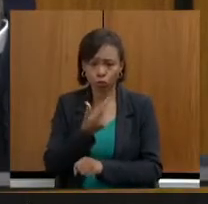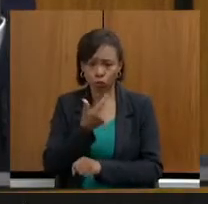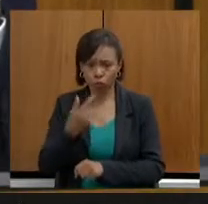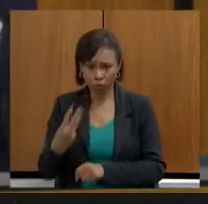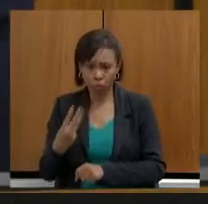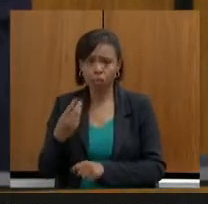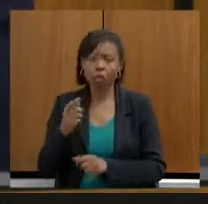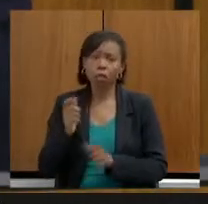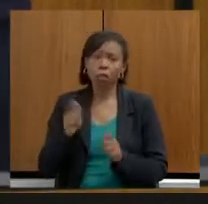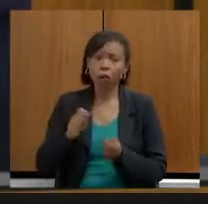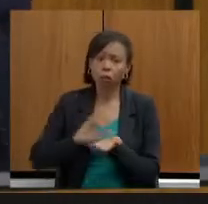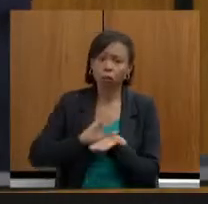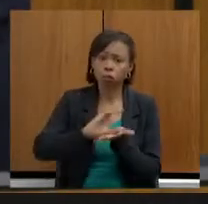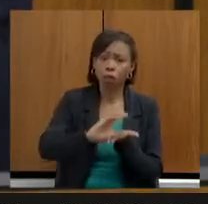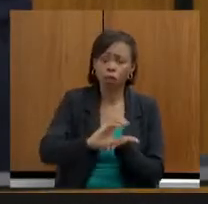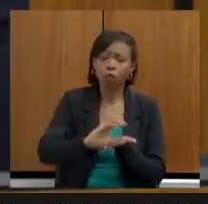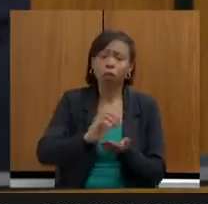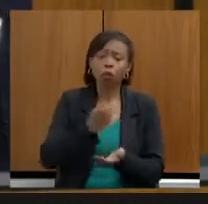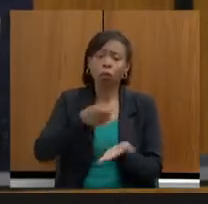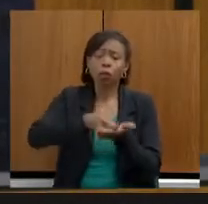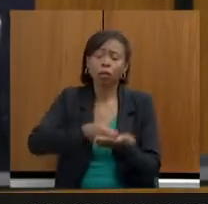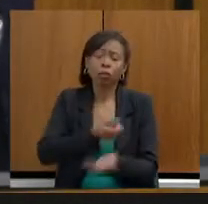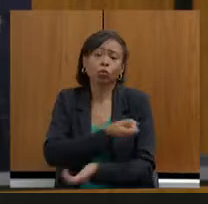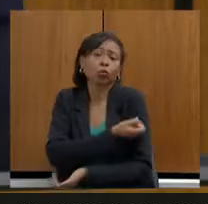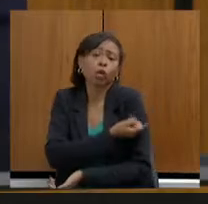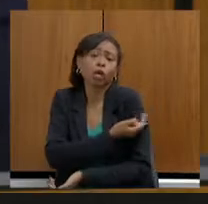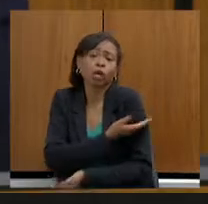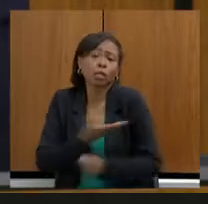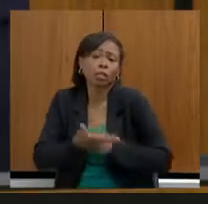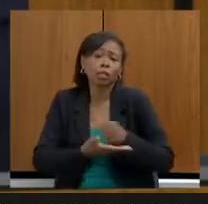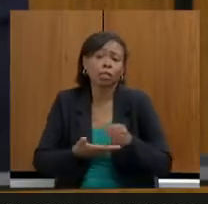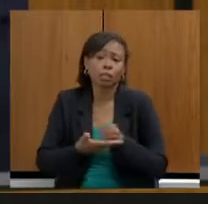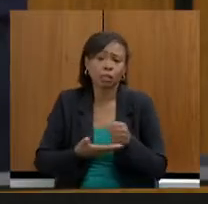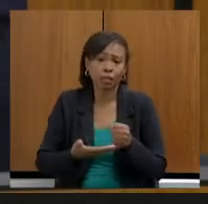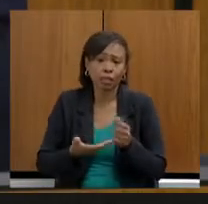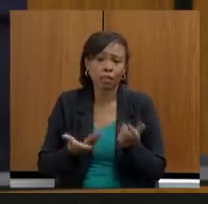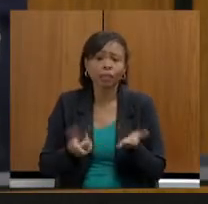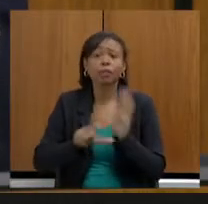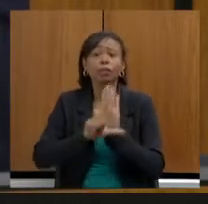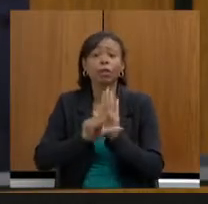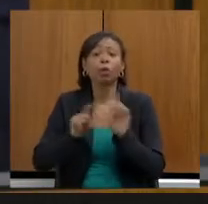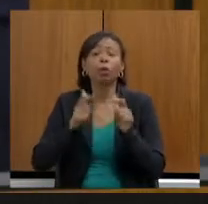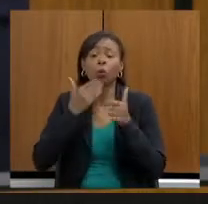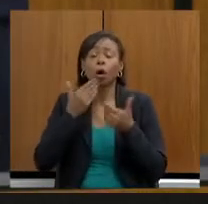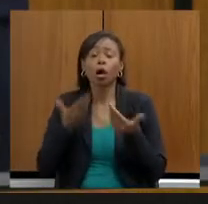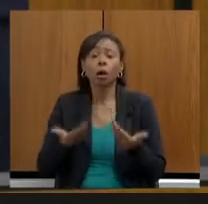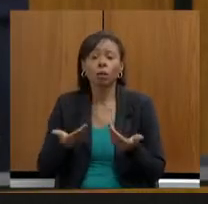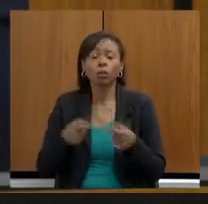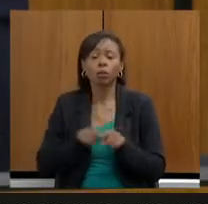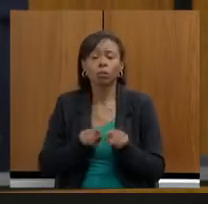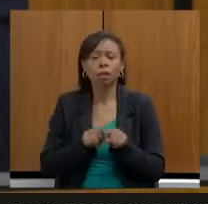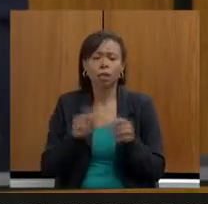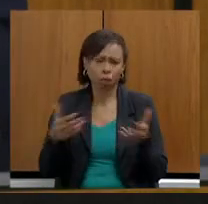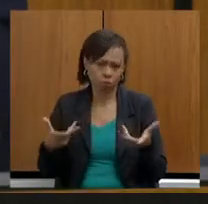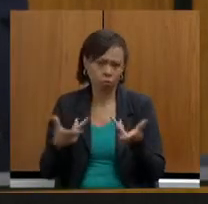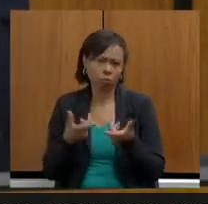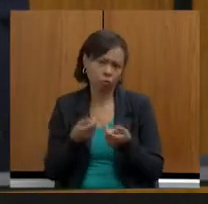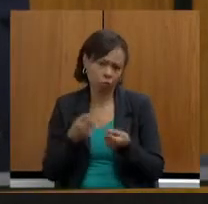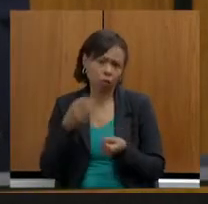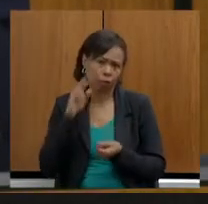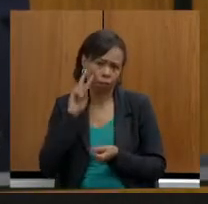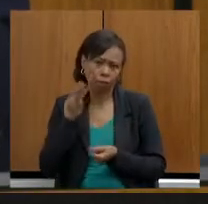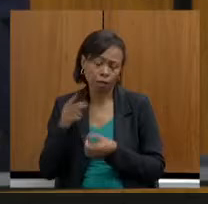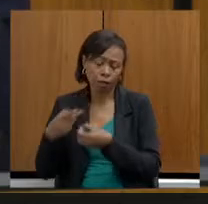municípios recebam os anos iniciais inclusive dispositivo legal específico e do ponto de vista da eficiência vemos que os